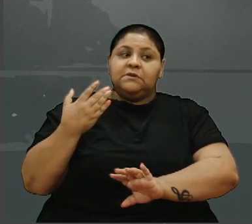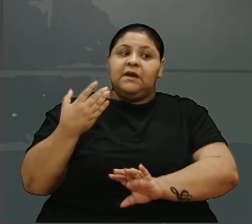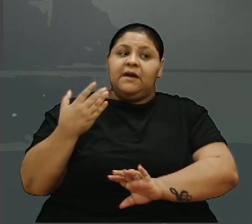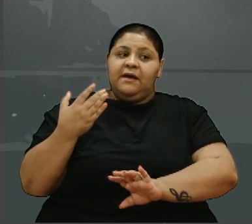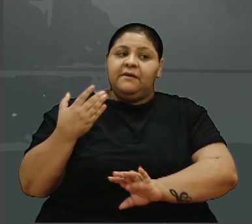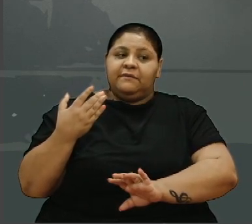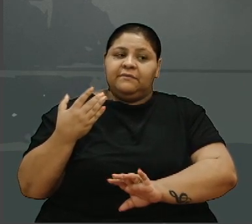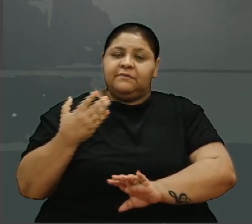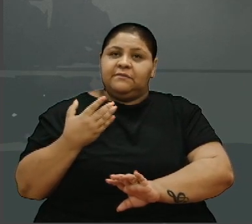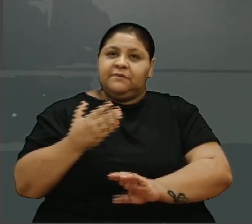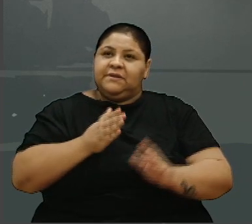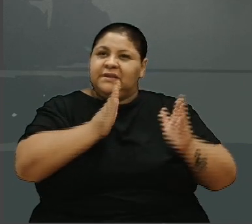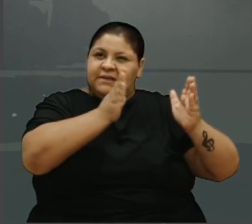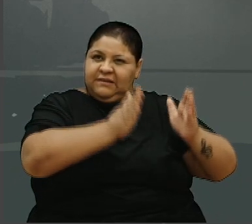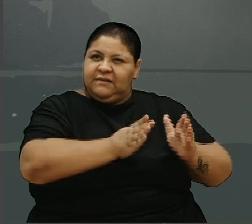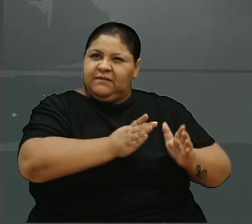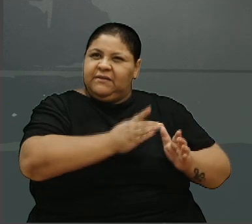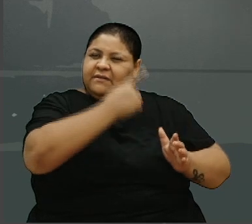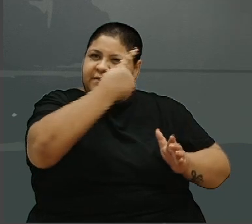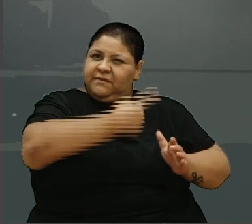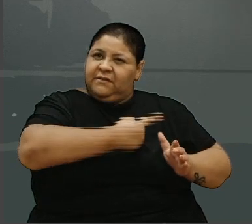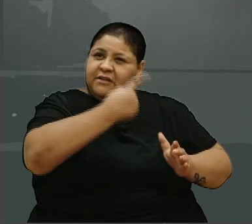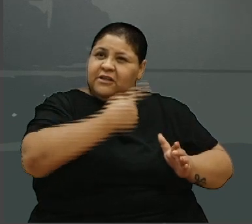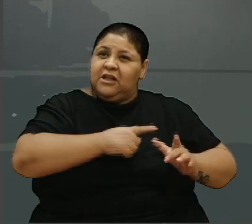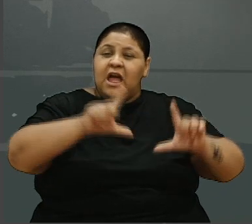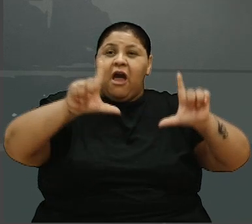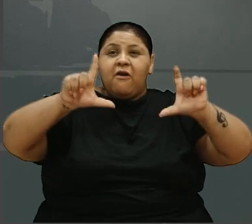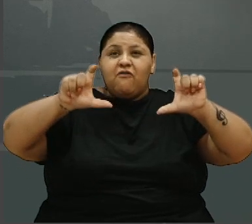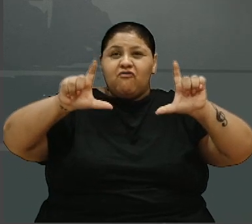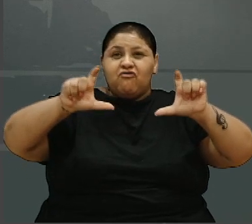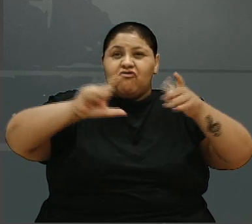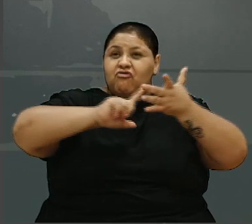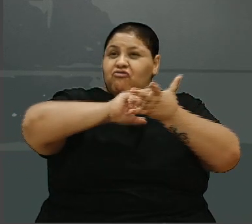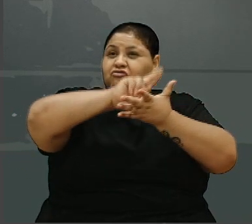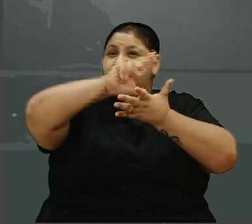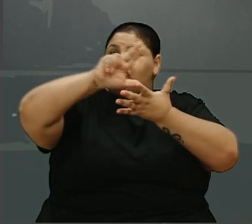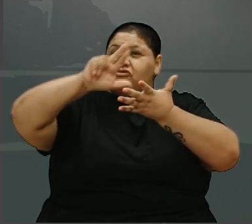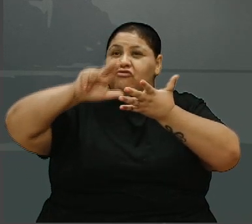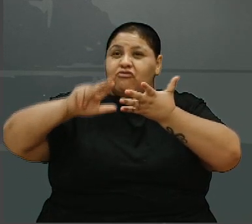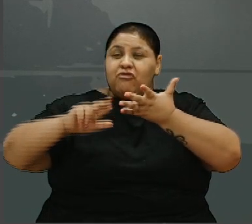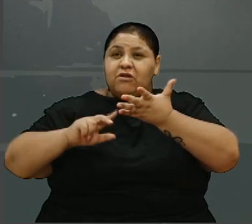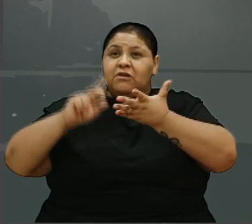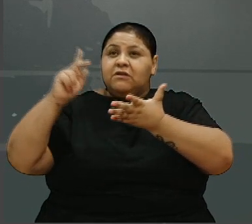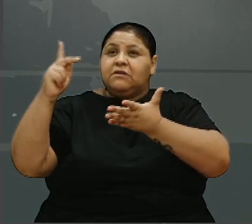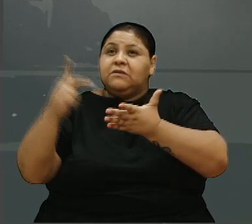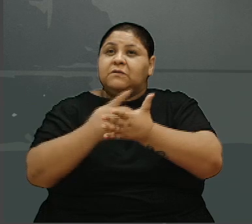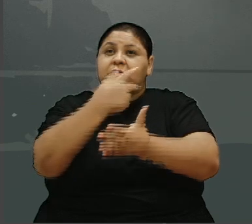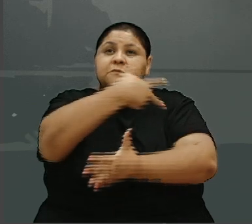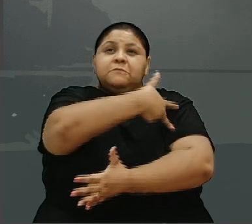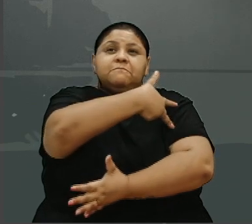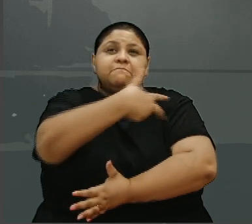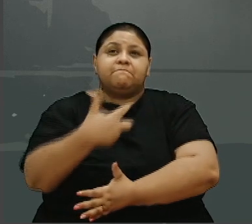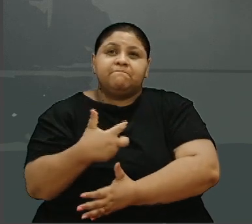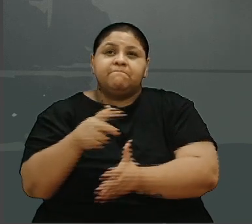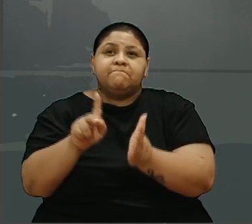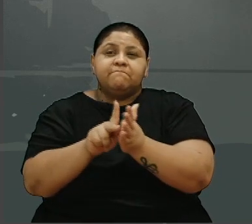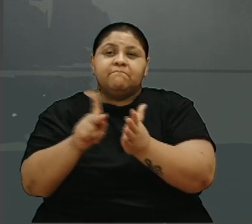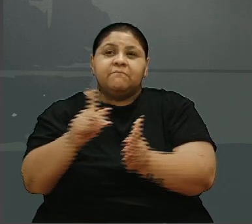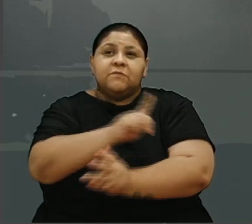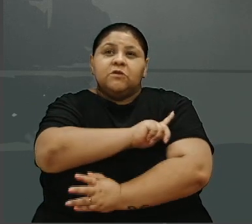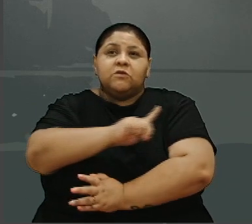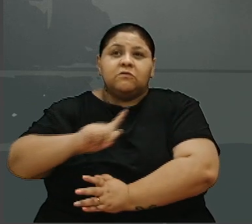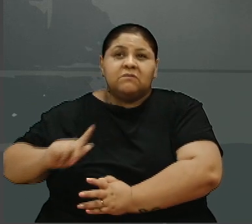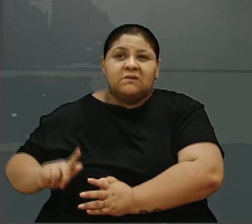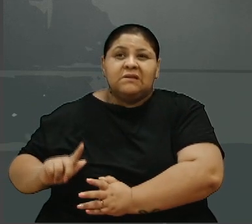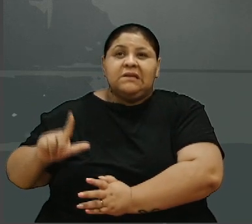lado, aí, ó, a reportagem, e está aí a foto ó, de vários que estão irregulares com essa vacina, do próprio governo que vem com